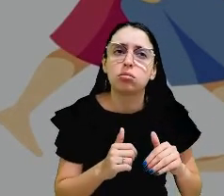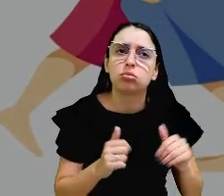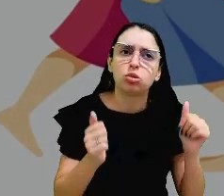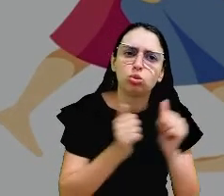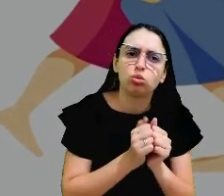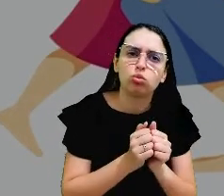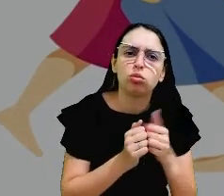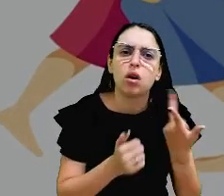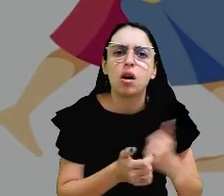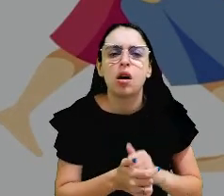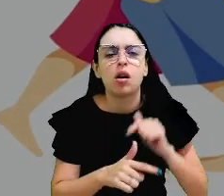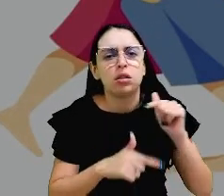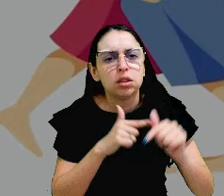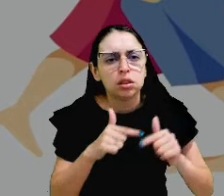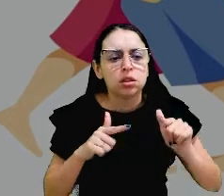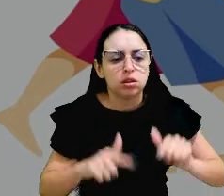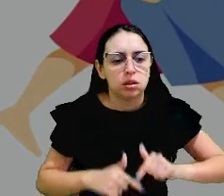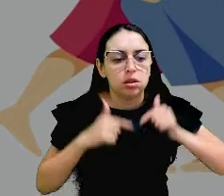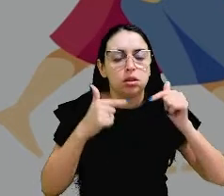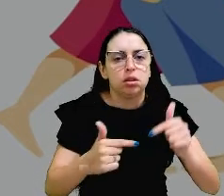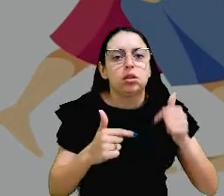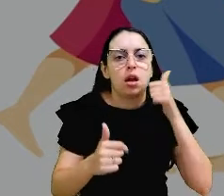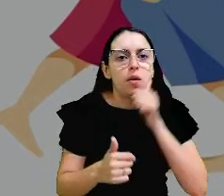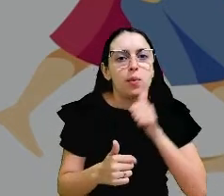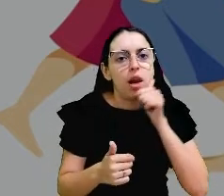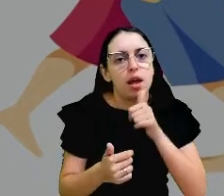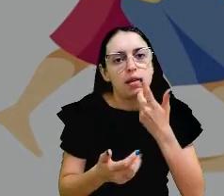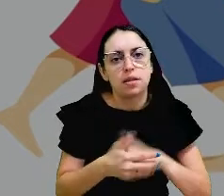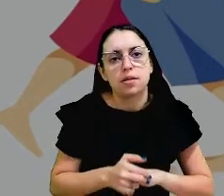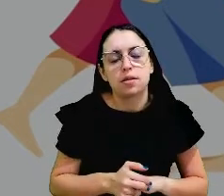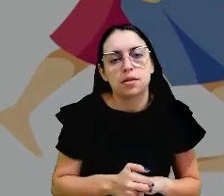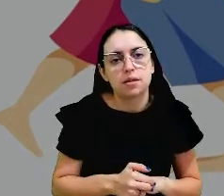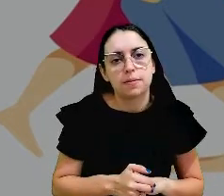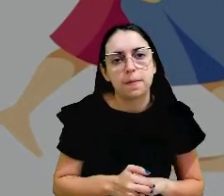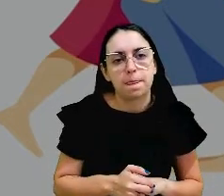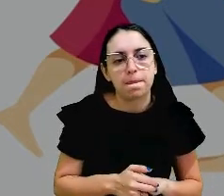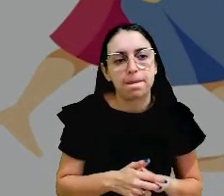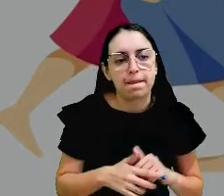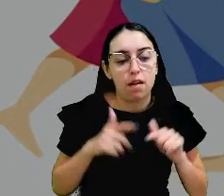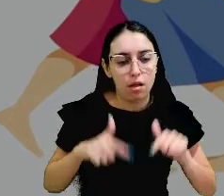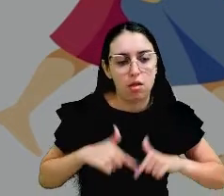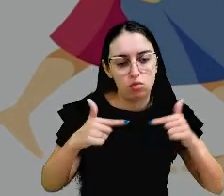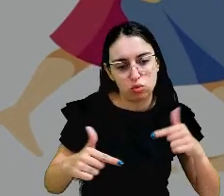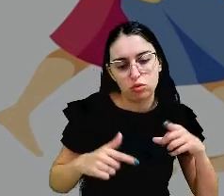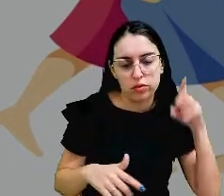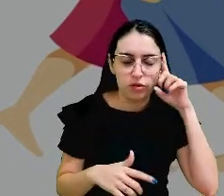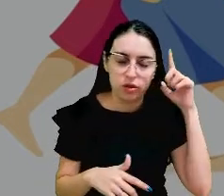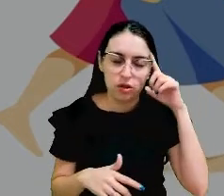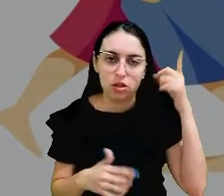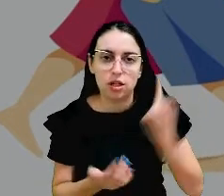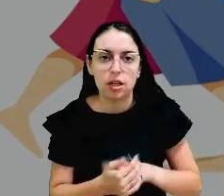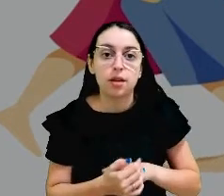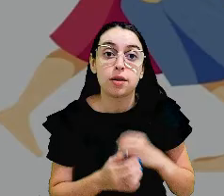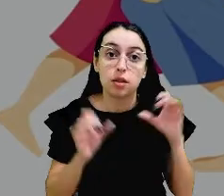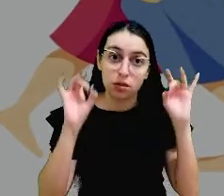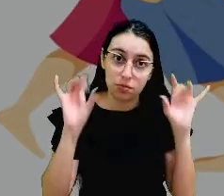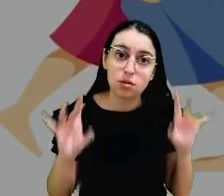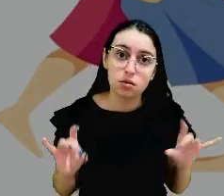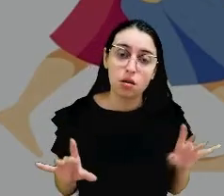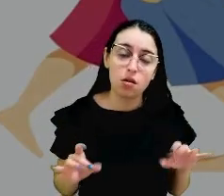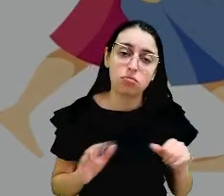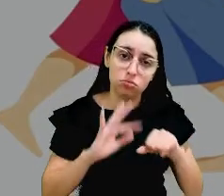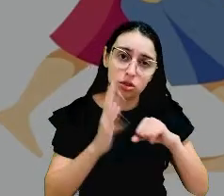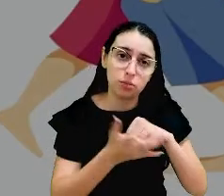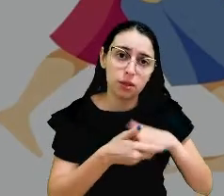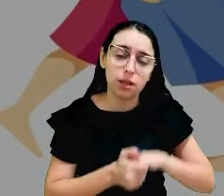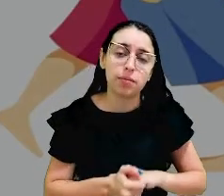jornada e a persistência dessas mulheres na luta do dia a dia, em especial nesse momento